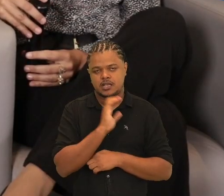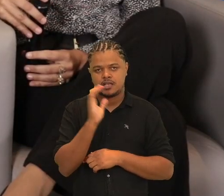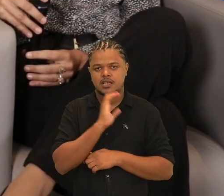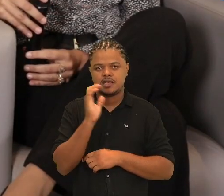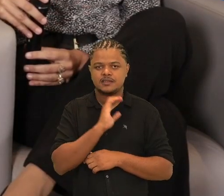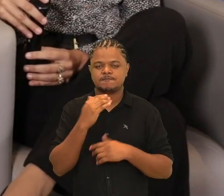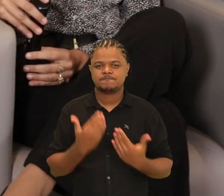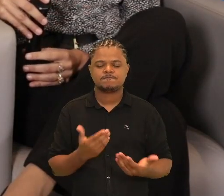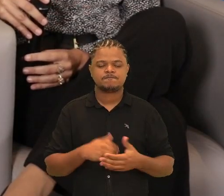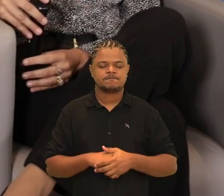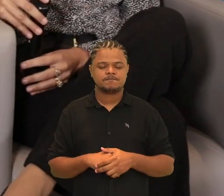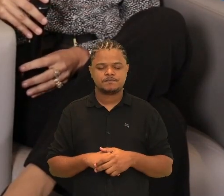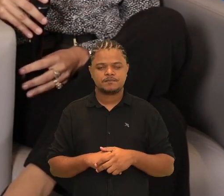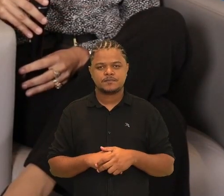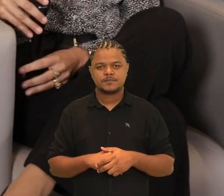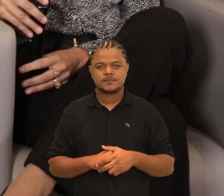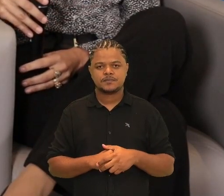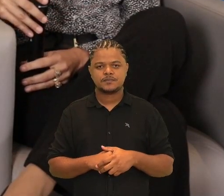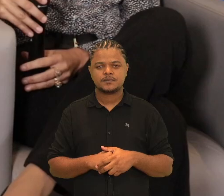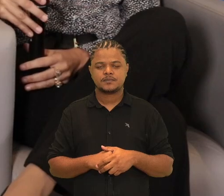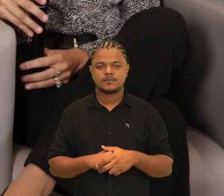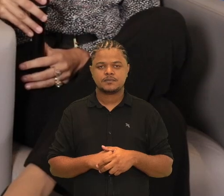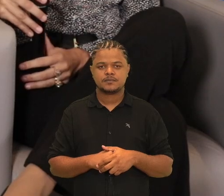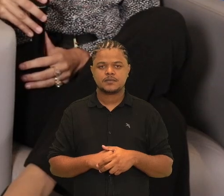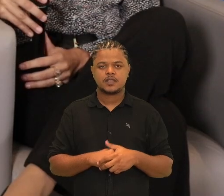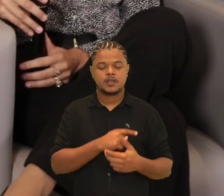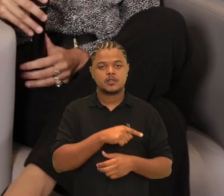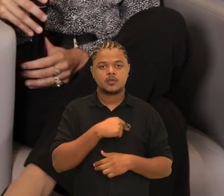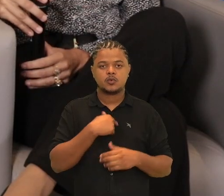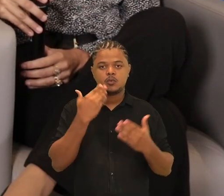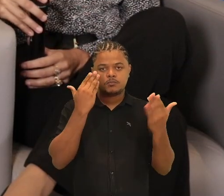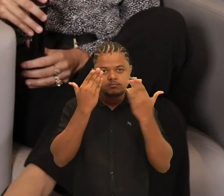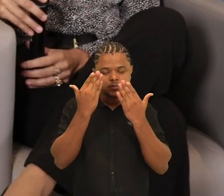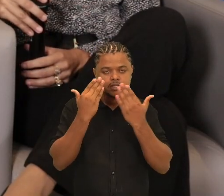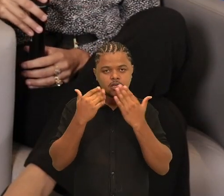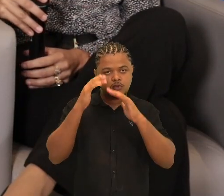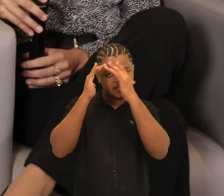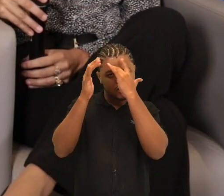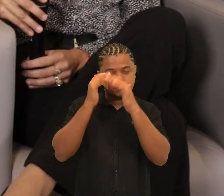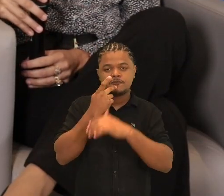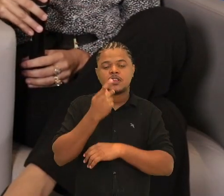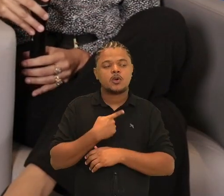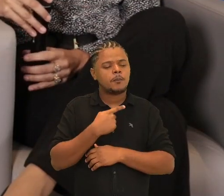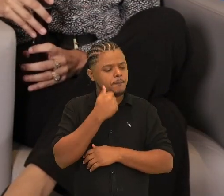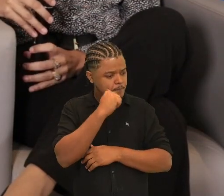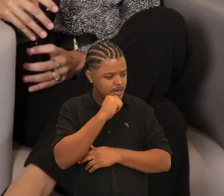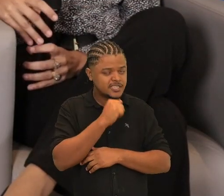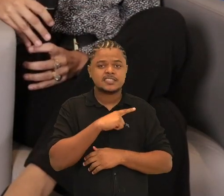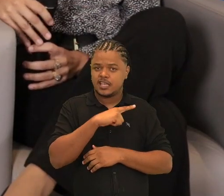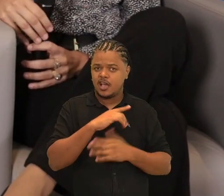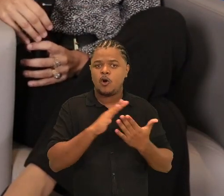E uma das coisas que o médico me disse também, o neuro, ele disse, mãe, tem crianças que não falam. Tu pode nunca